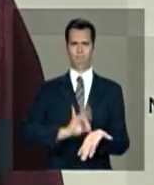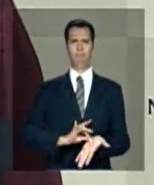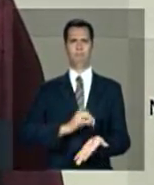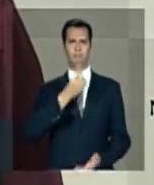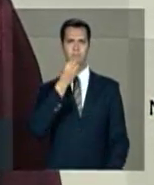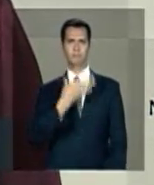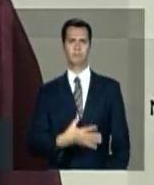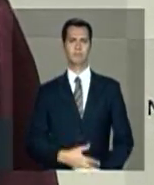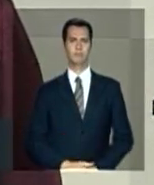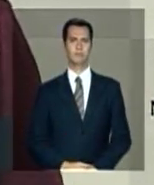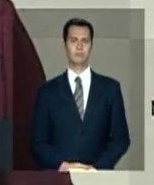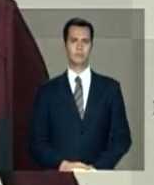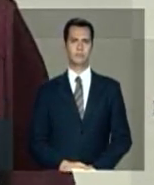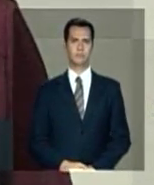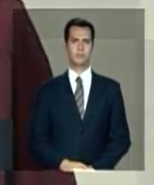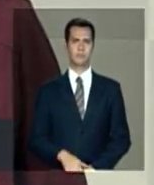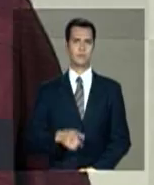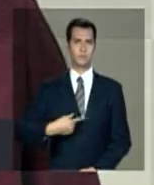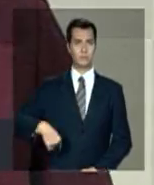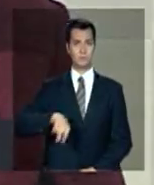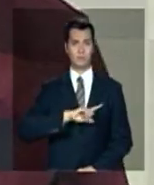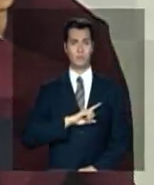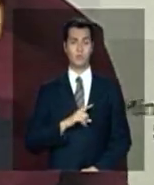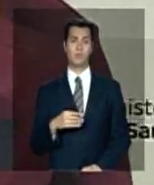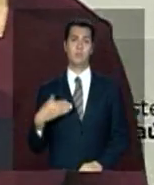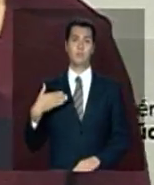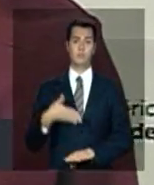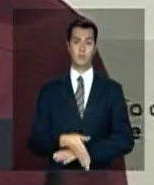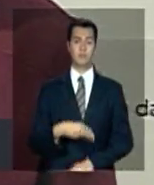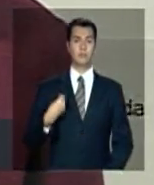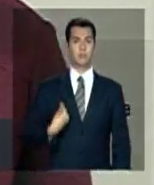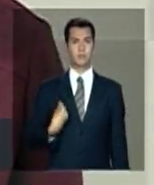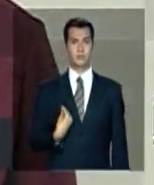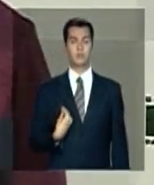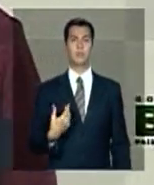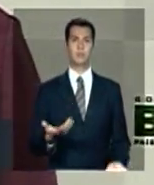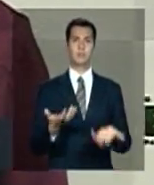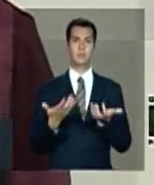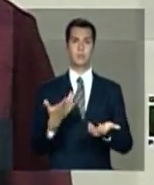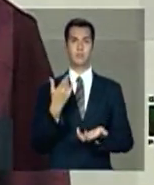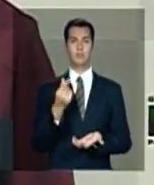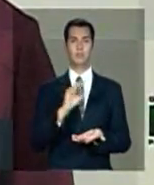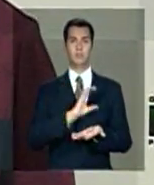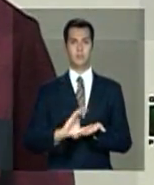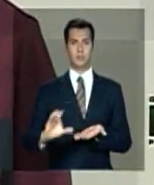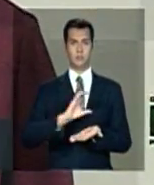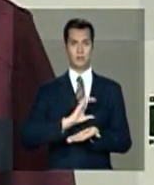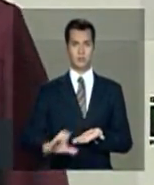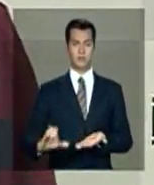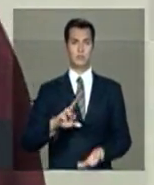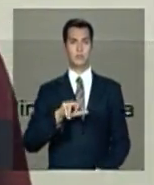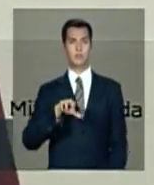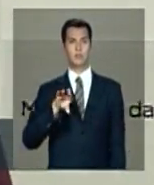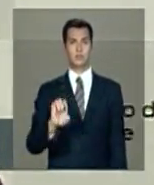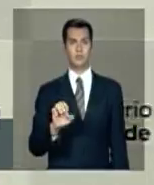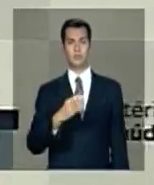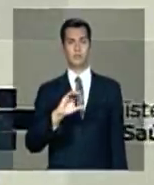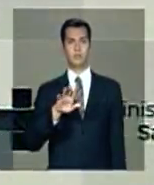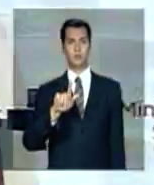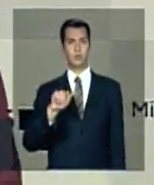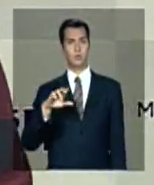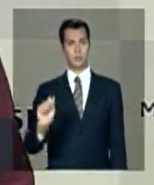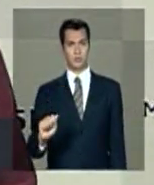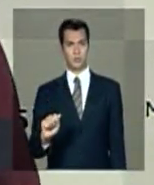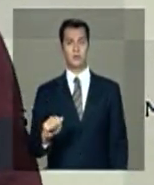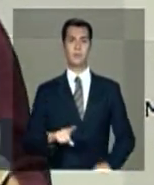nós estamos aqui não só preocupados o investir na rede cegonha mas também